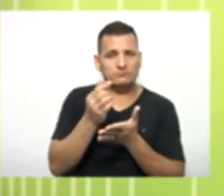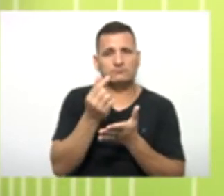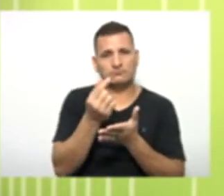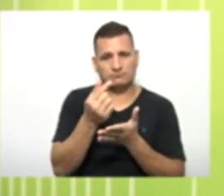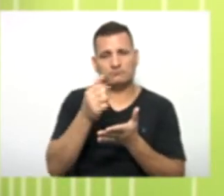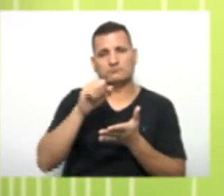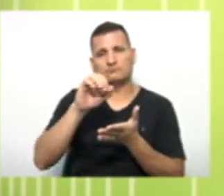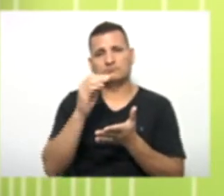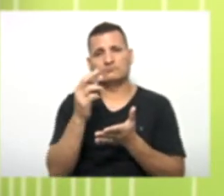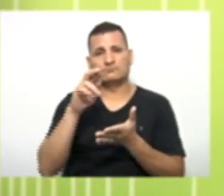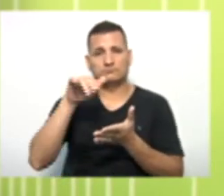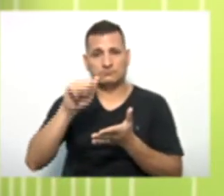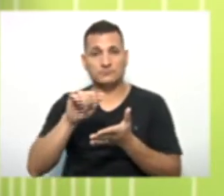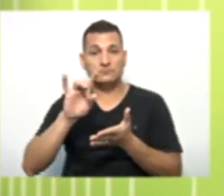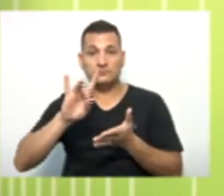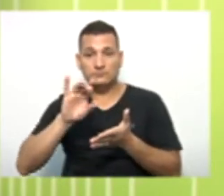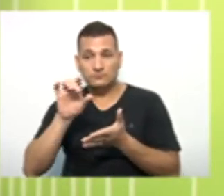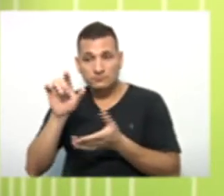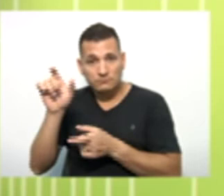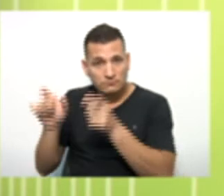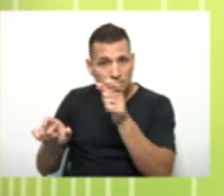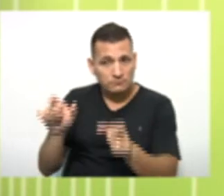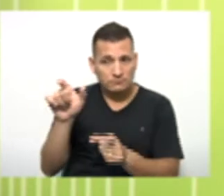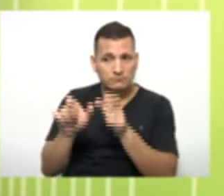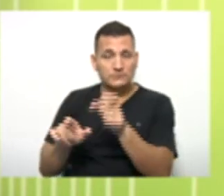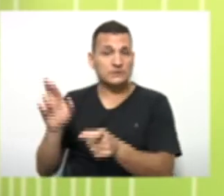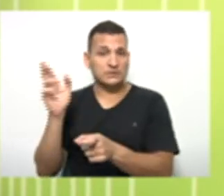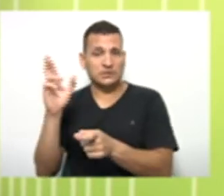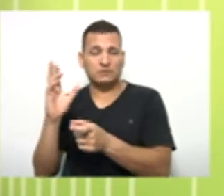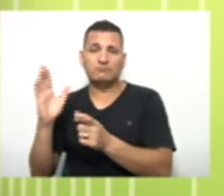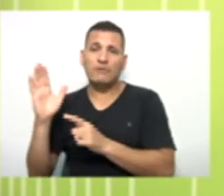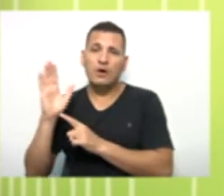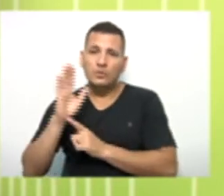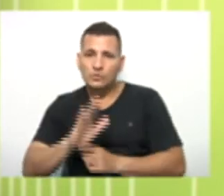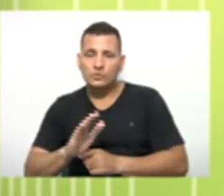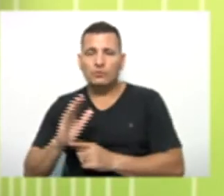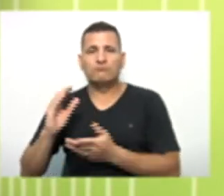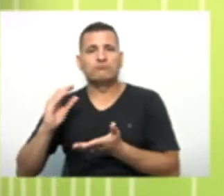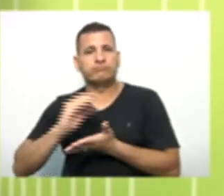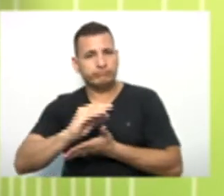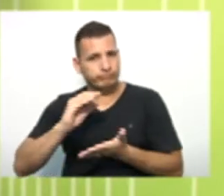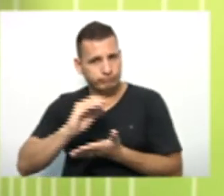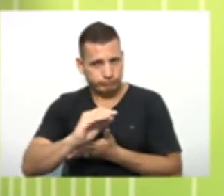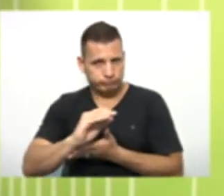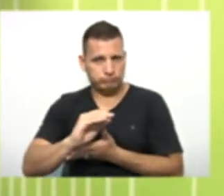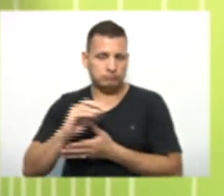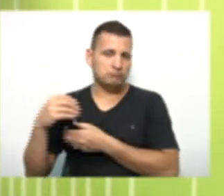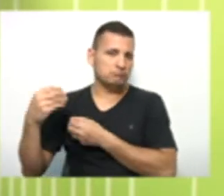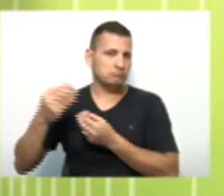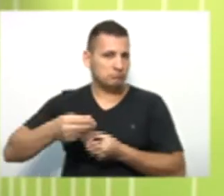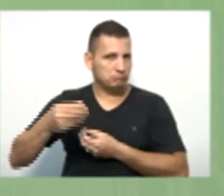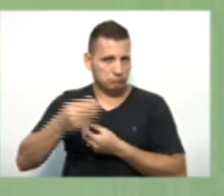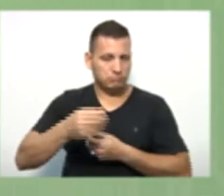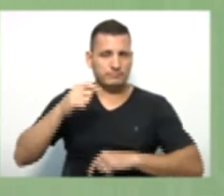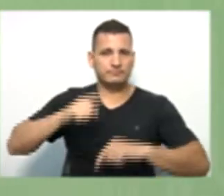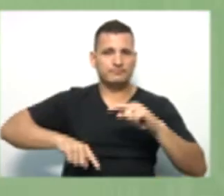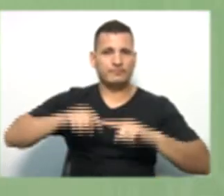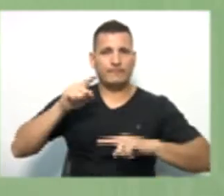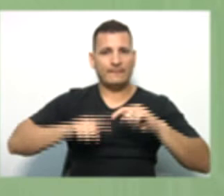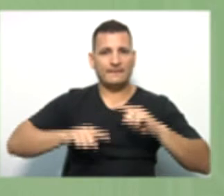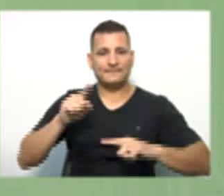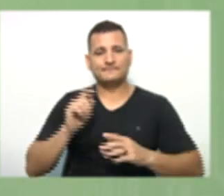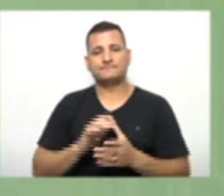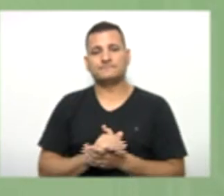que participaram e na proporção de sua participação. Vamos o exemplo aqui. Então, nós temos